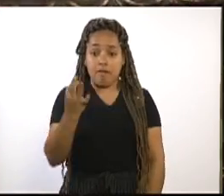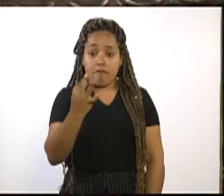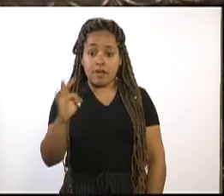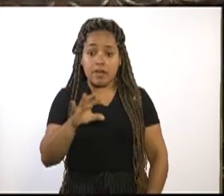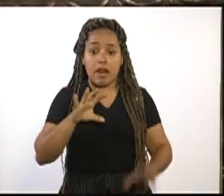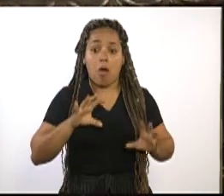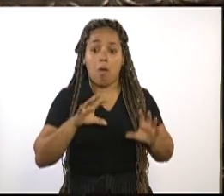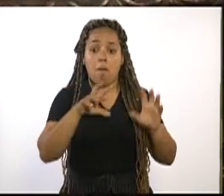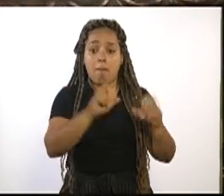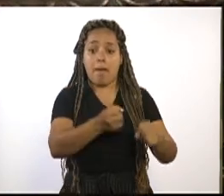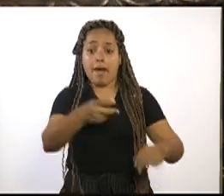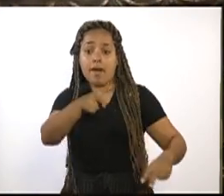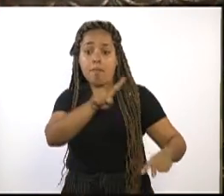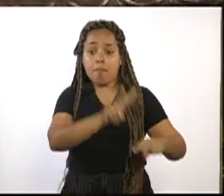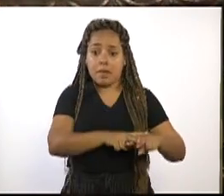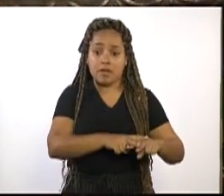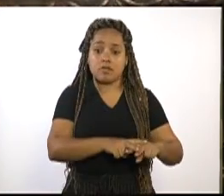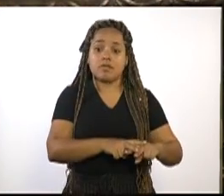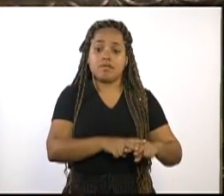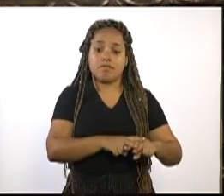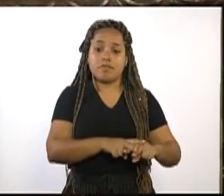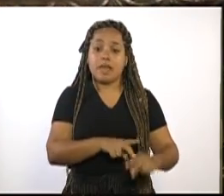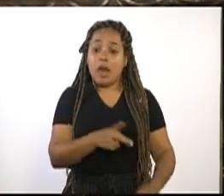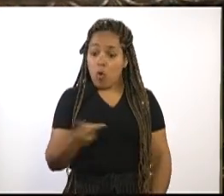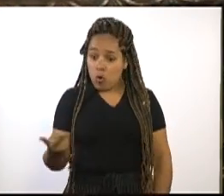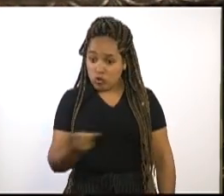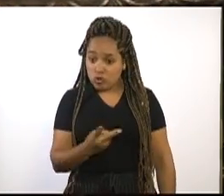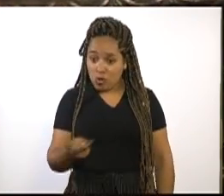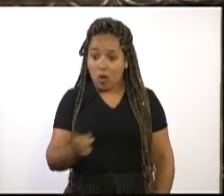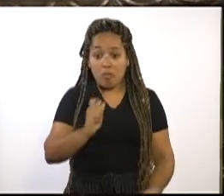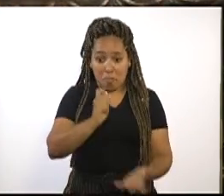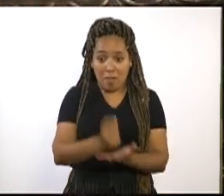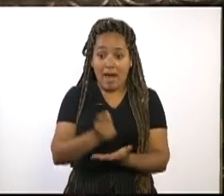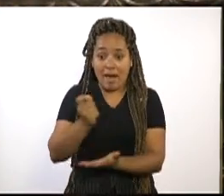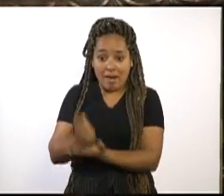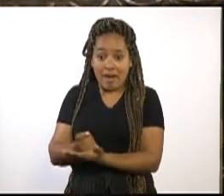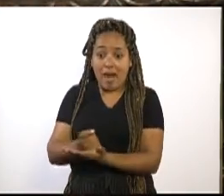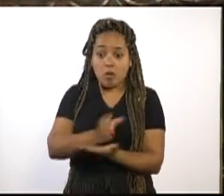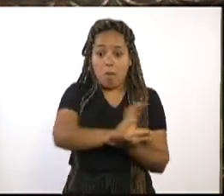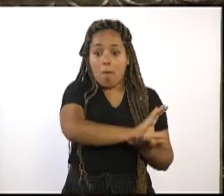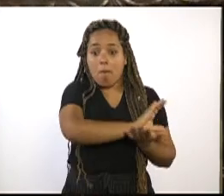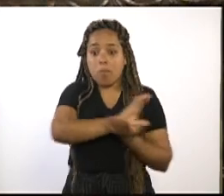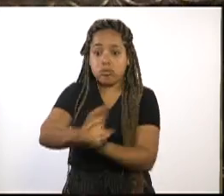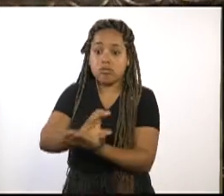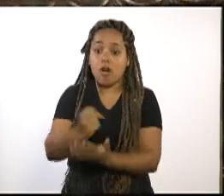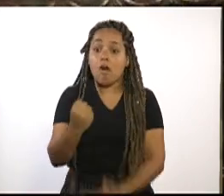Esse foi um dos patrocinadores do carnaval. E a Itaipava,